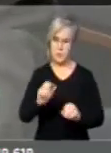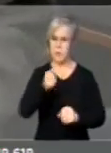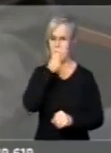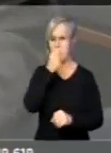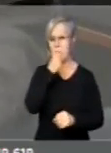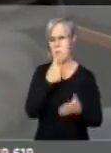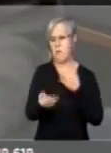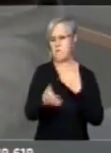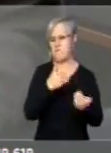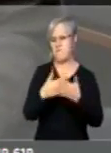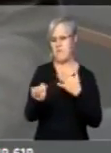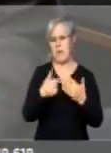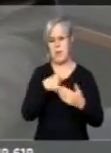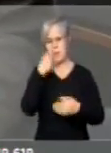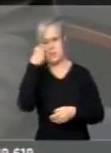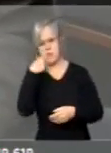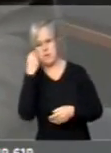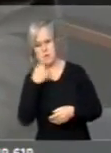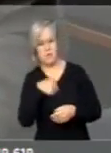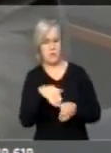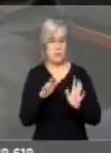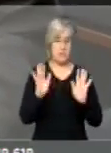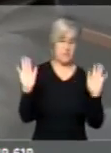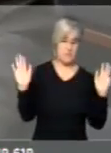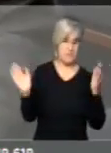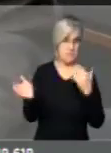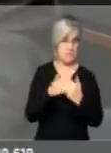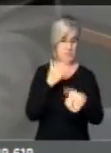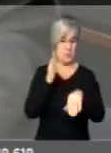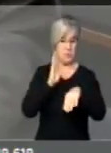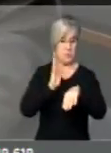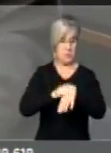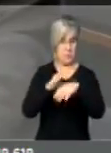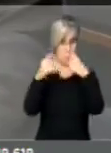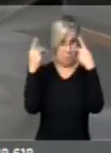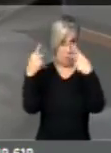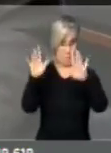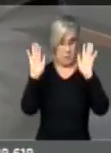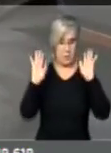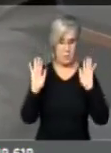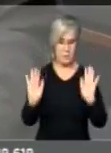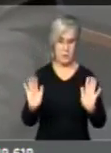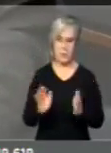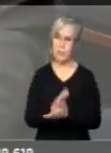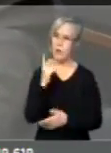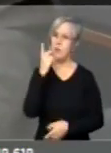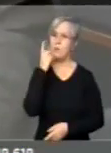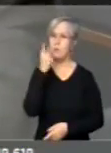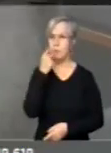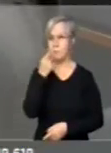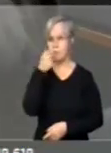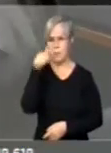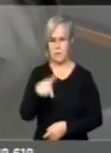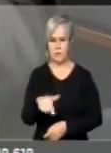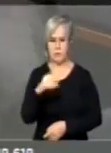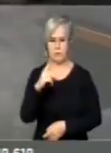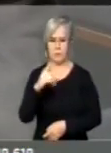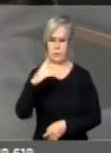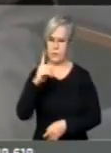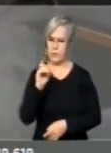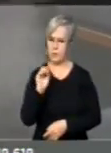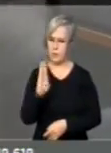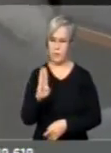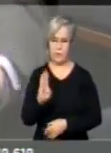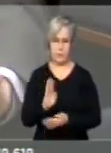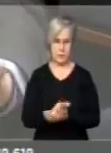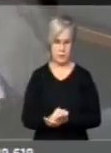que eu estou afrouxando ou deixando de afrouxar. Não. Um deputado falou aqui, do PCdoB, esqueci o